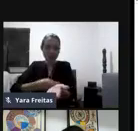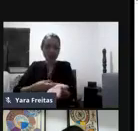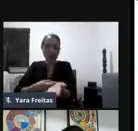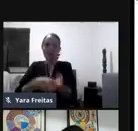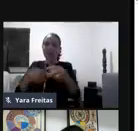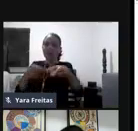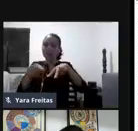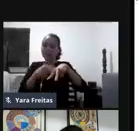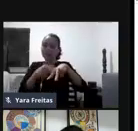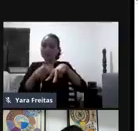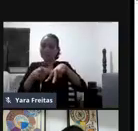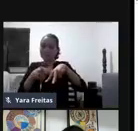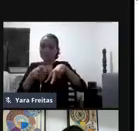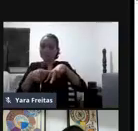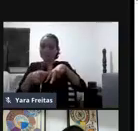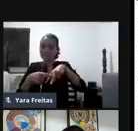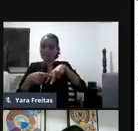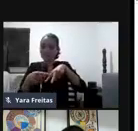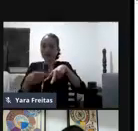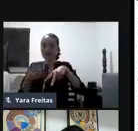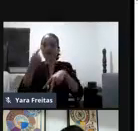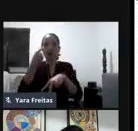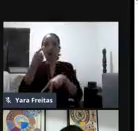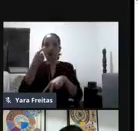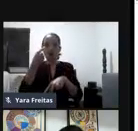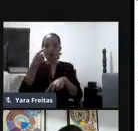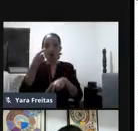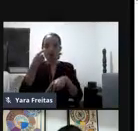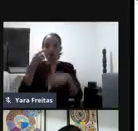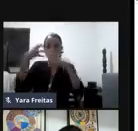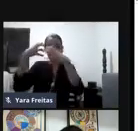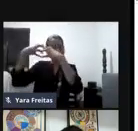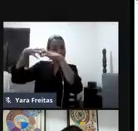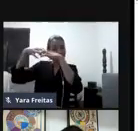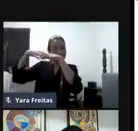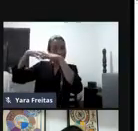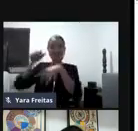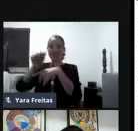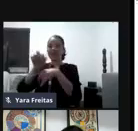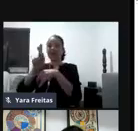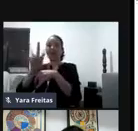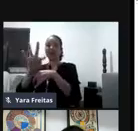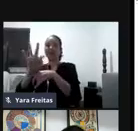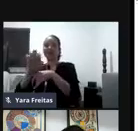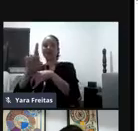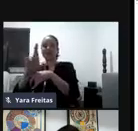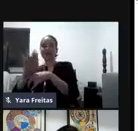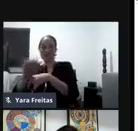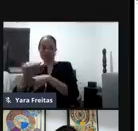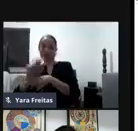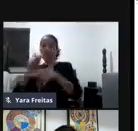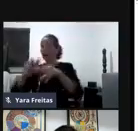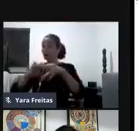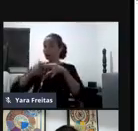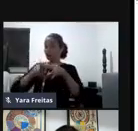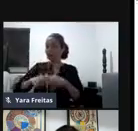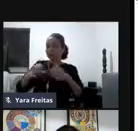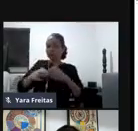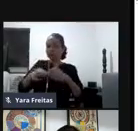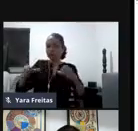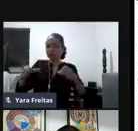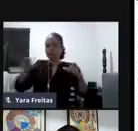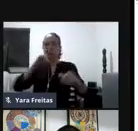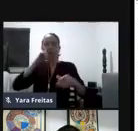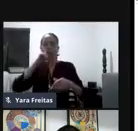inferiores, artérias da retina, artérias do cérebro, tá? E por conta disso, aumenta o risco de